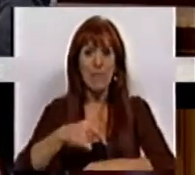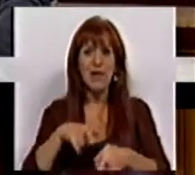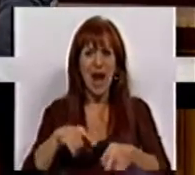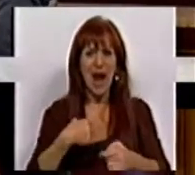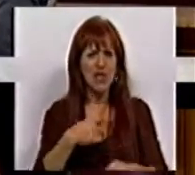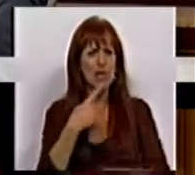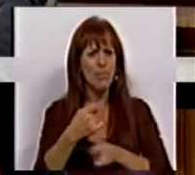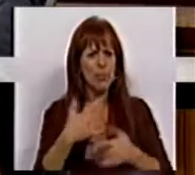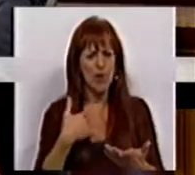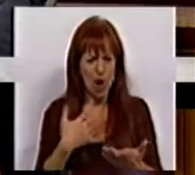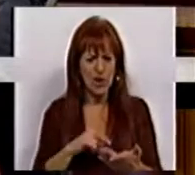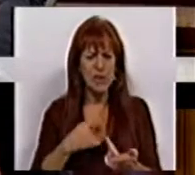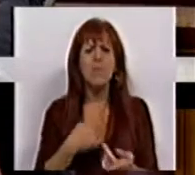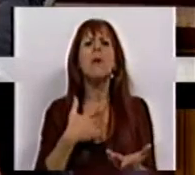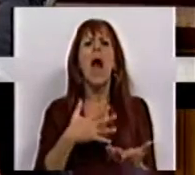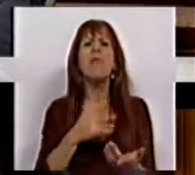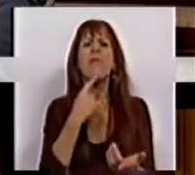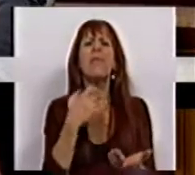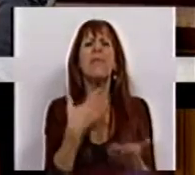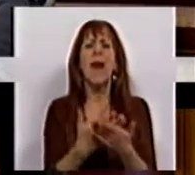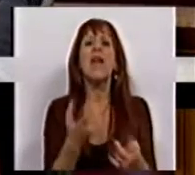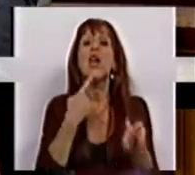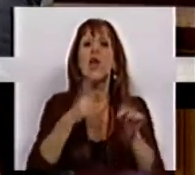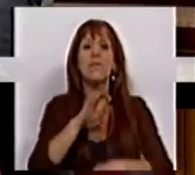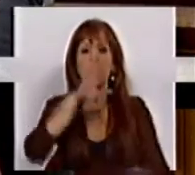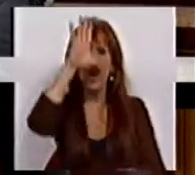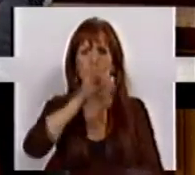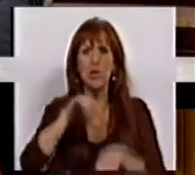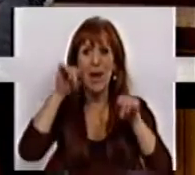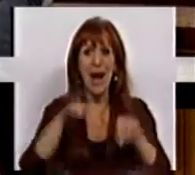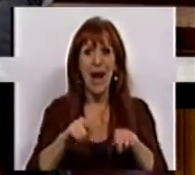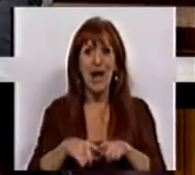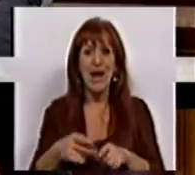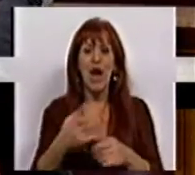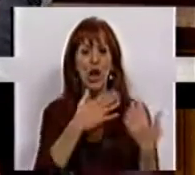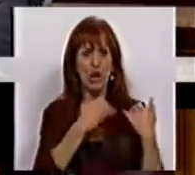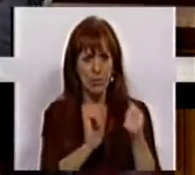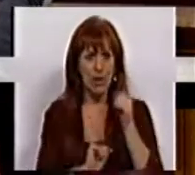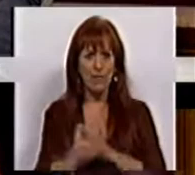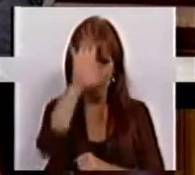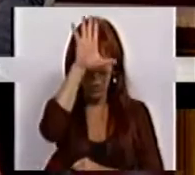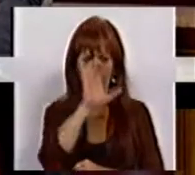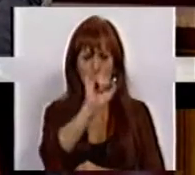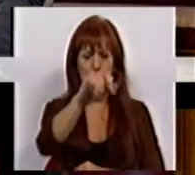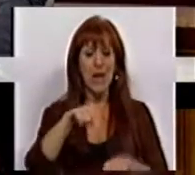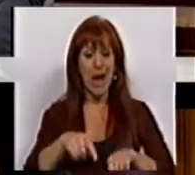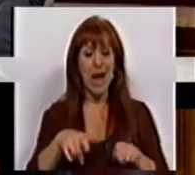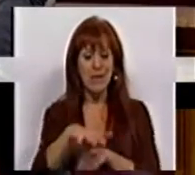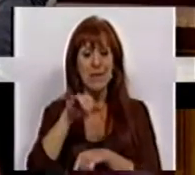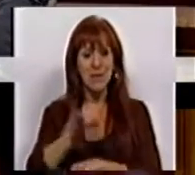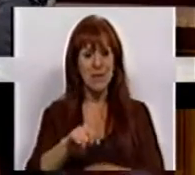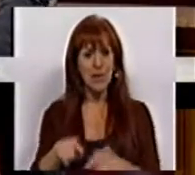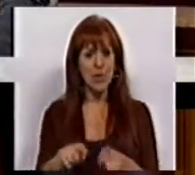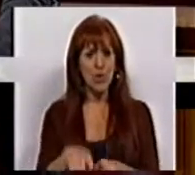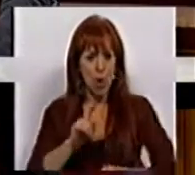são estas as questões que nós aqui gostaríamos de colocar. E mais uma vez, Sr. Ministro, esta é uma responsabilidade do Governo, esta é uma